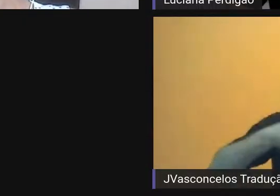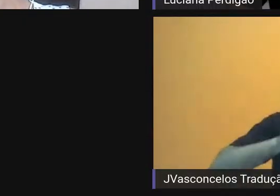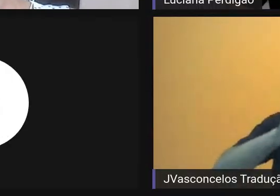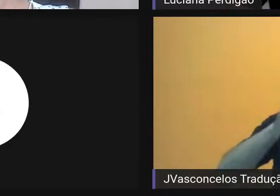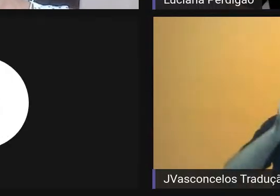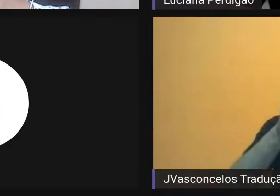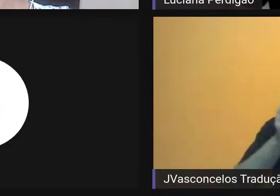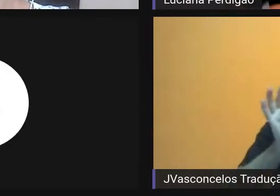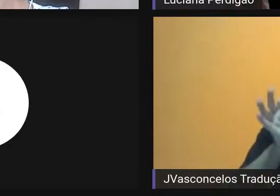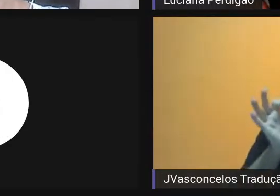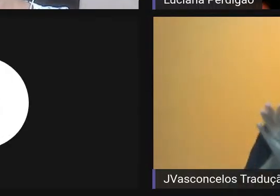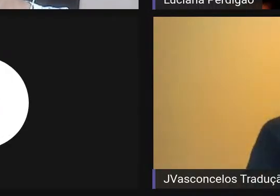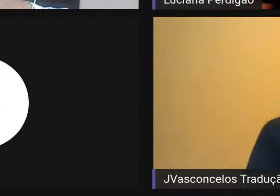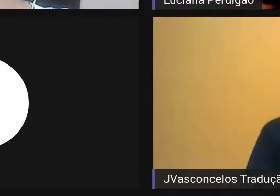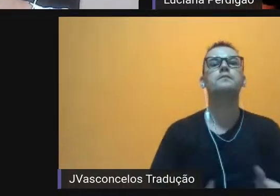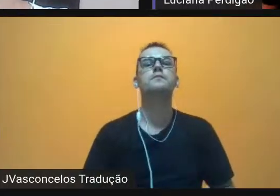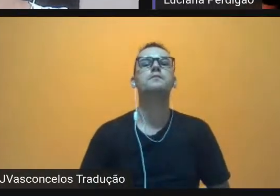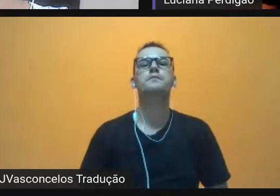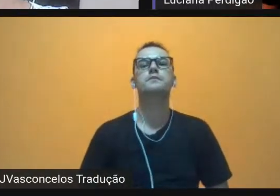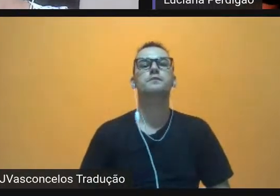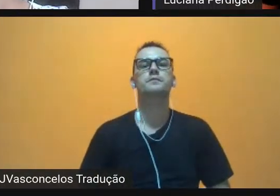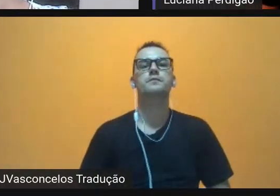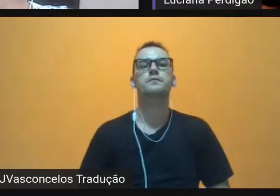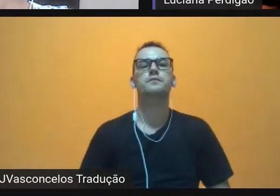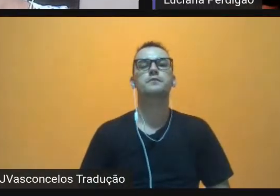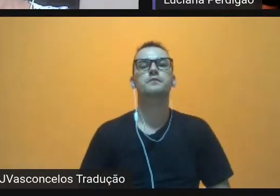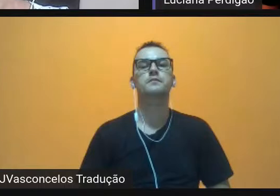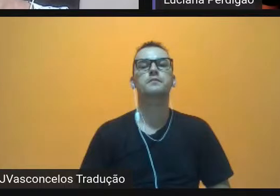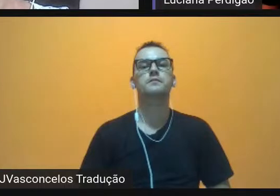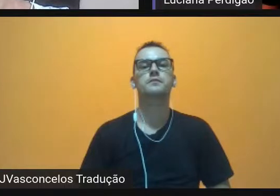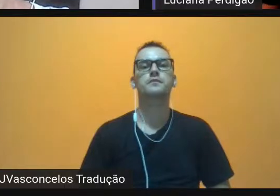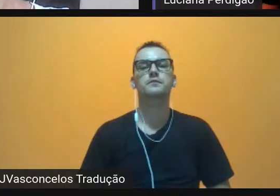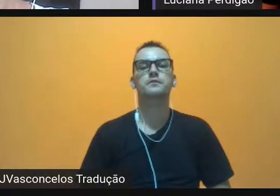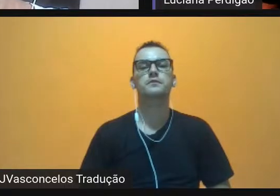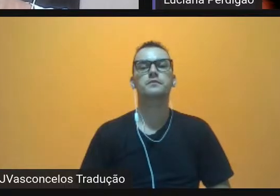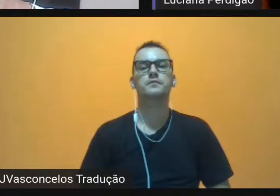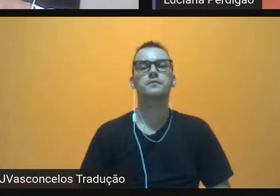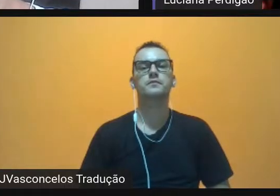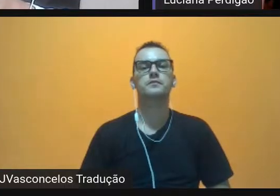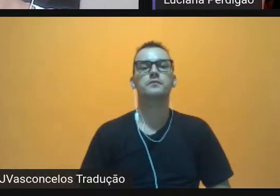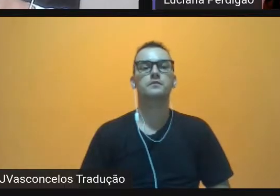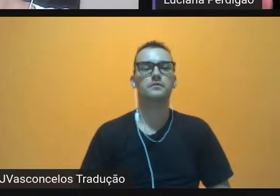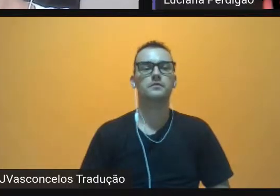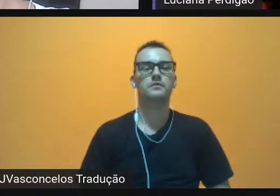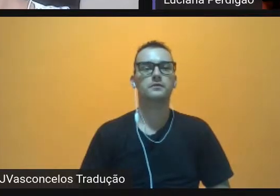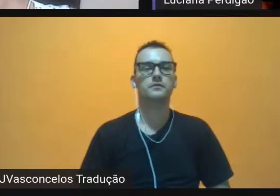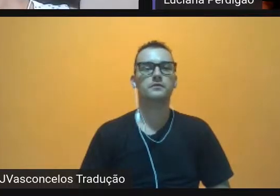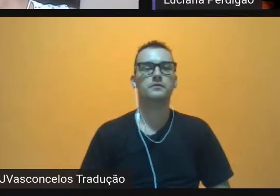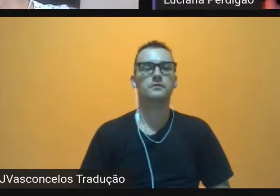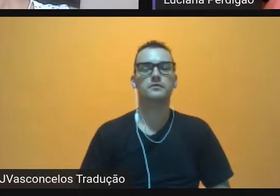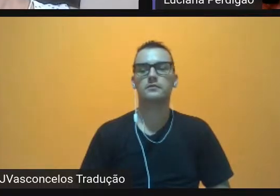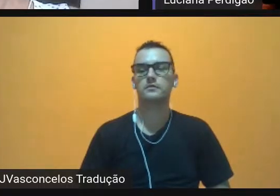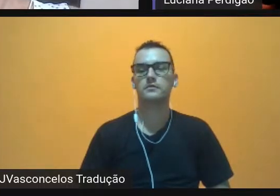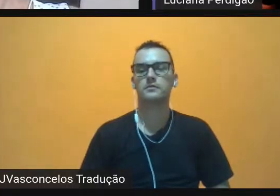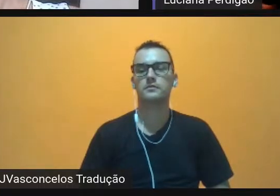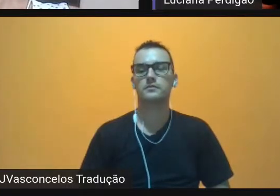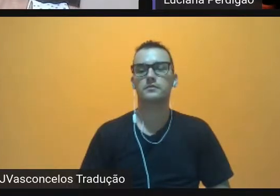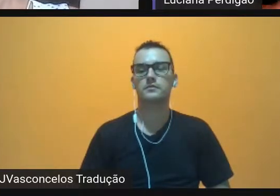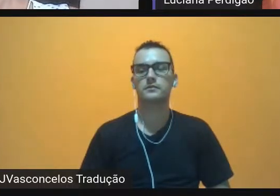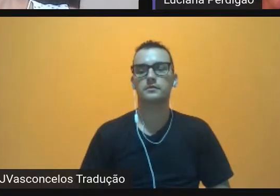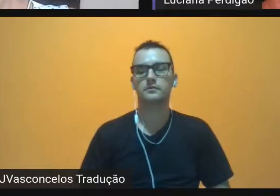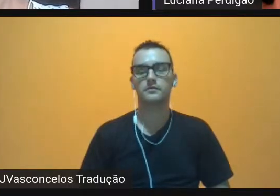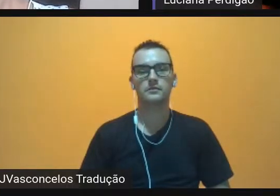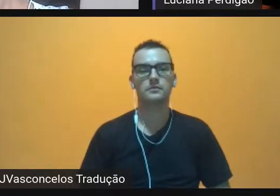Sim, pode continuar. Tá. Então, a parte de coleta, né,